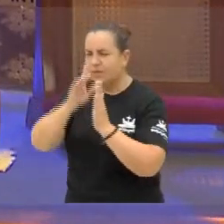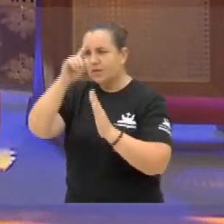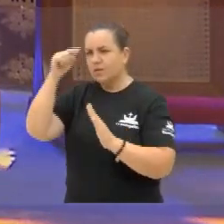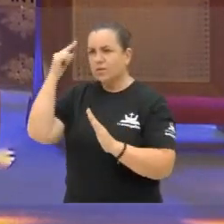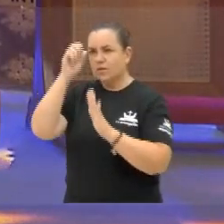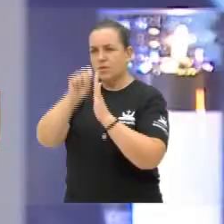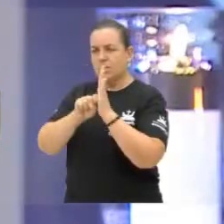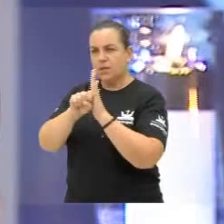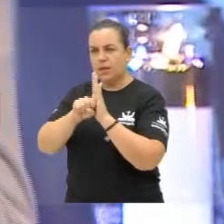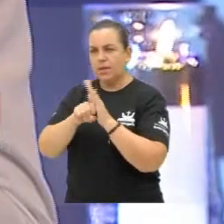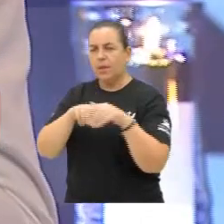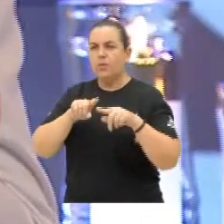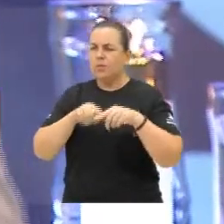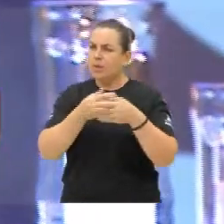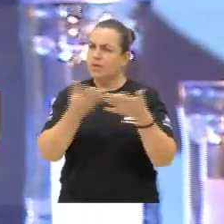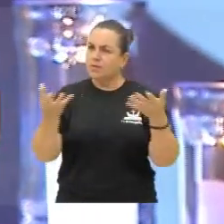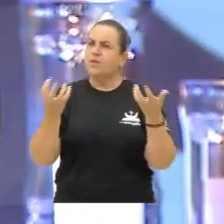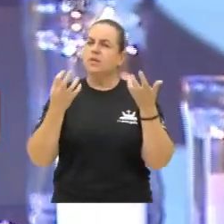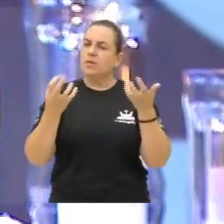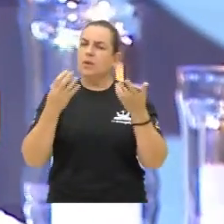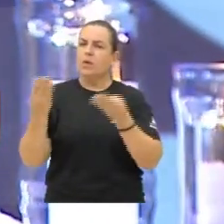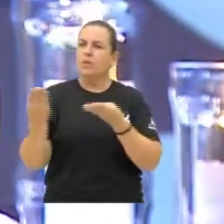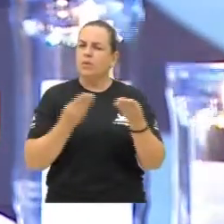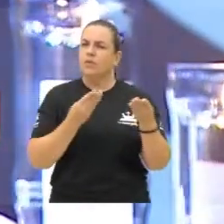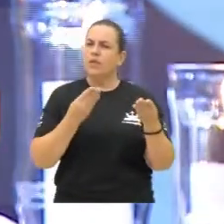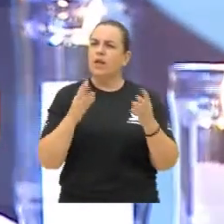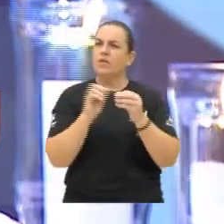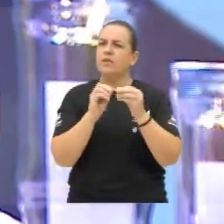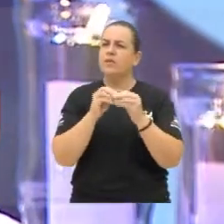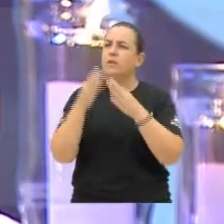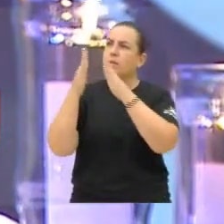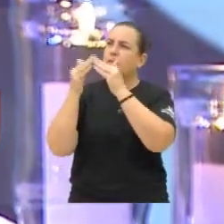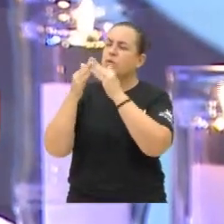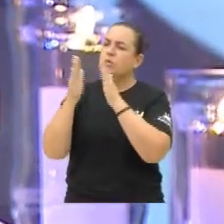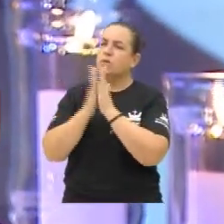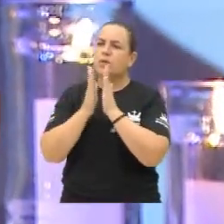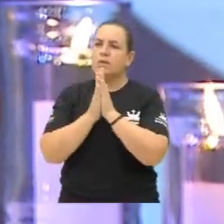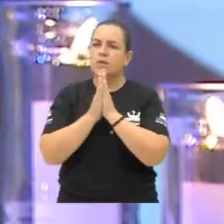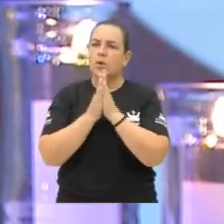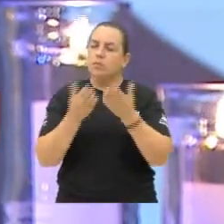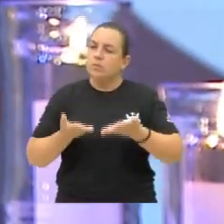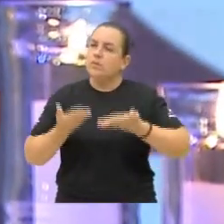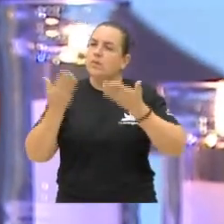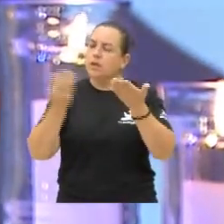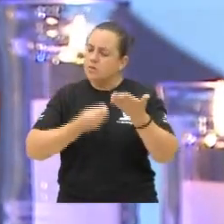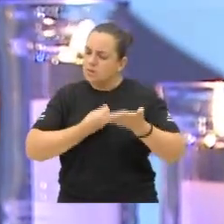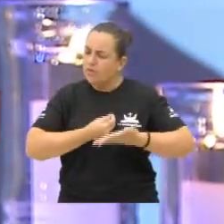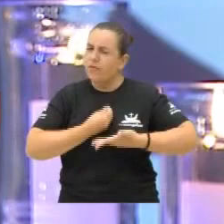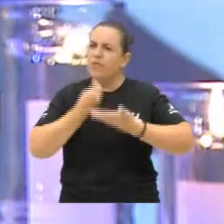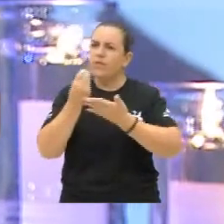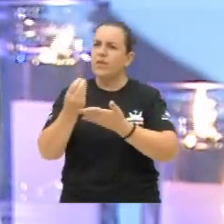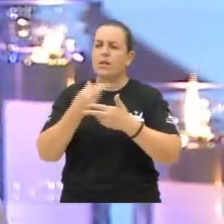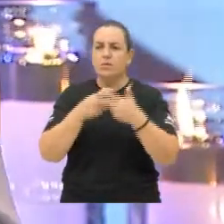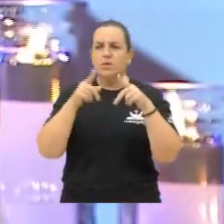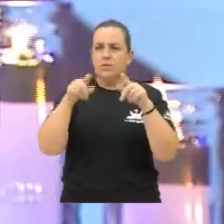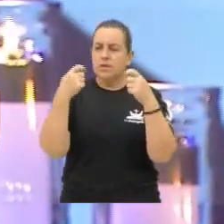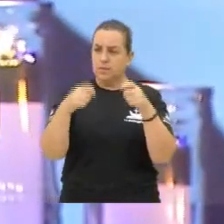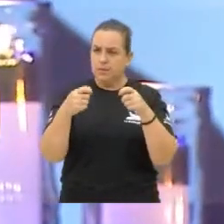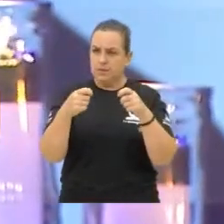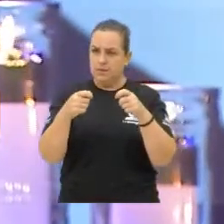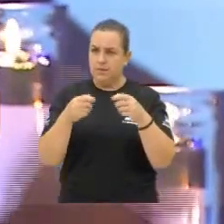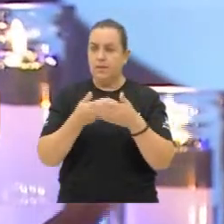está em casa, eu quero te convidar a ligar, fazer seu pedido de oração, colocar sua vida, sua necessidade. Você vai agora